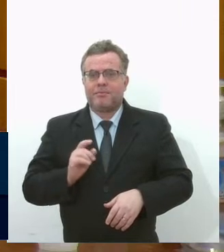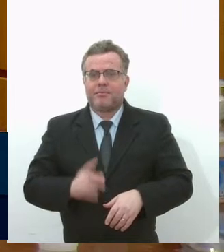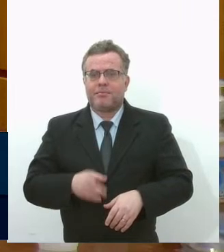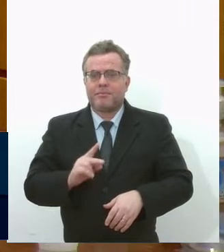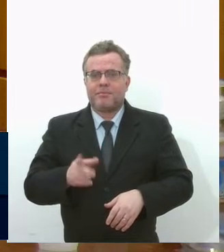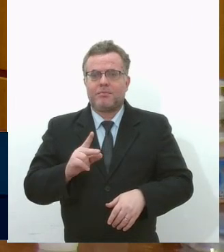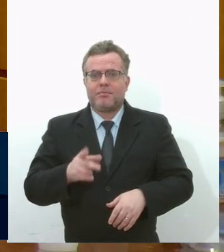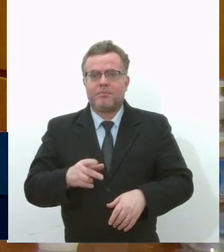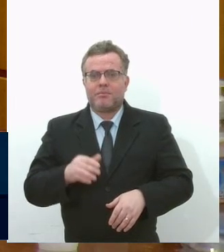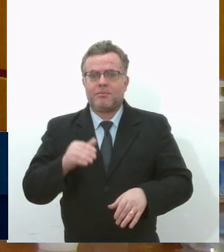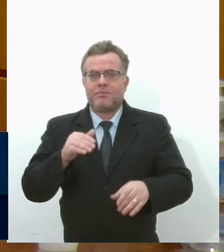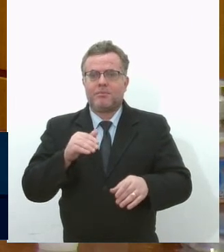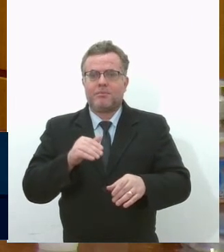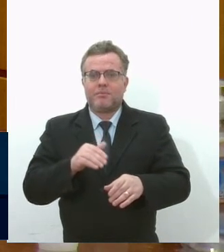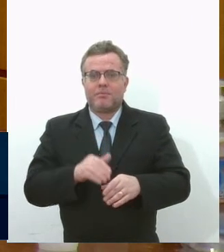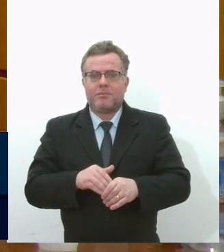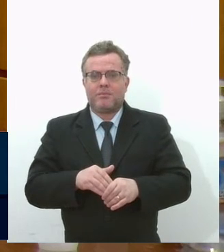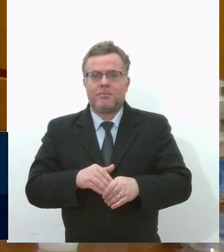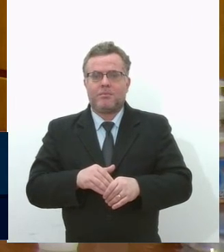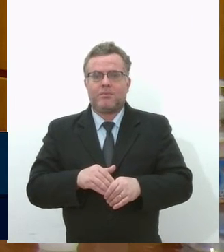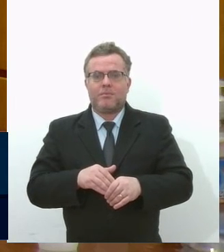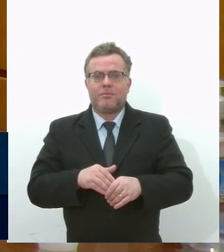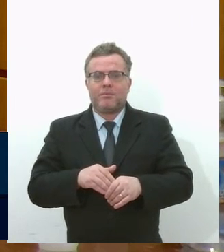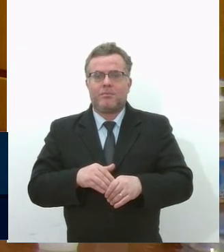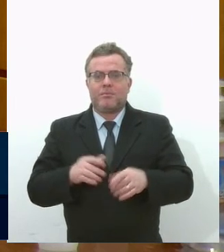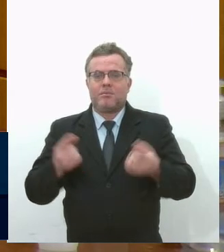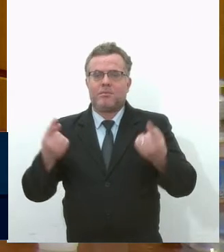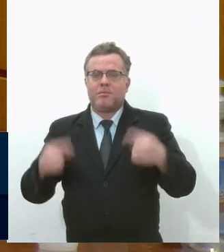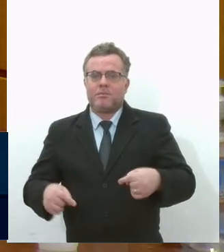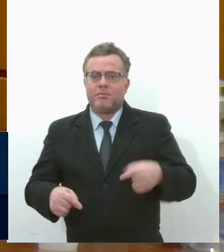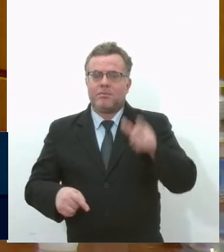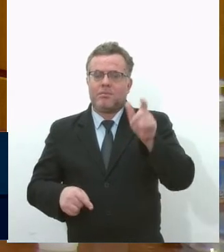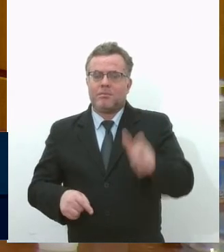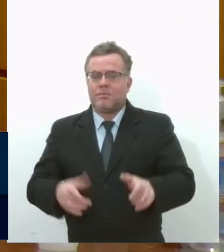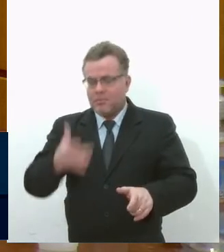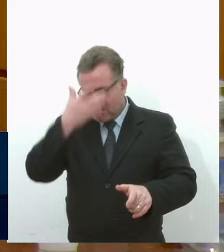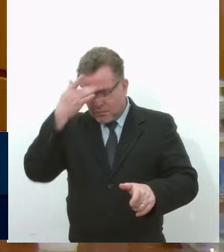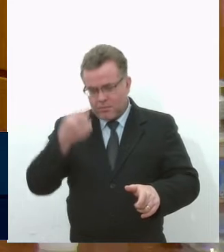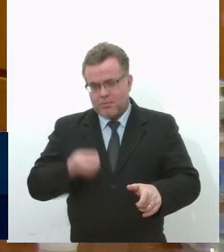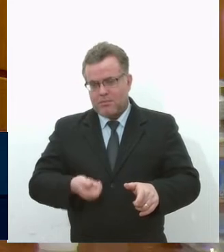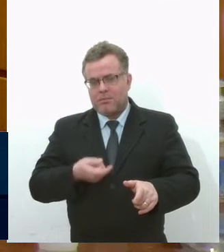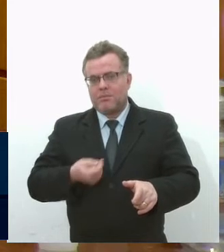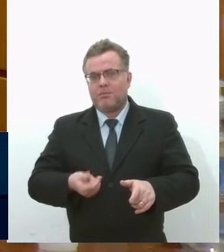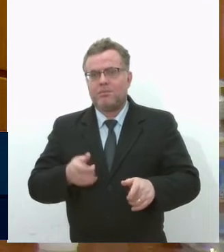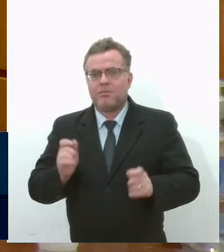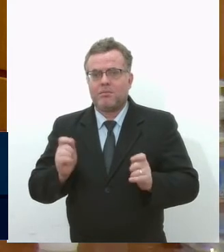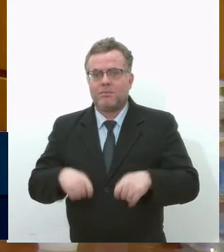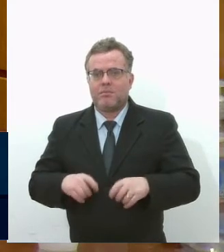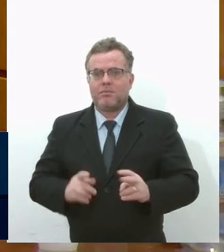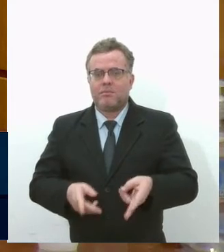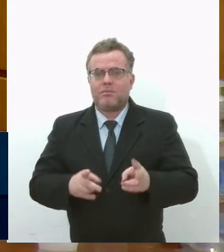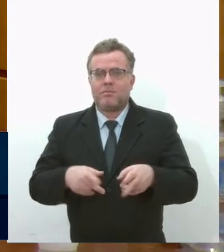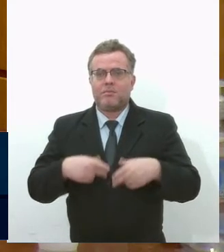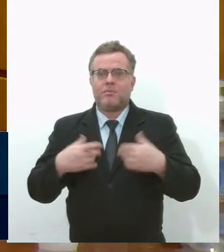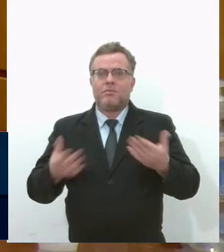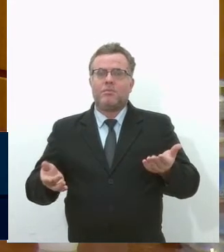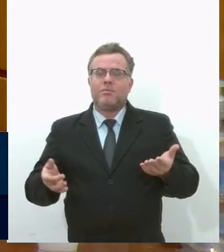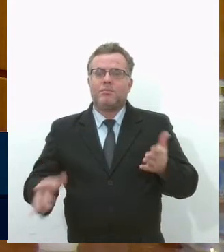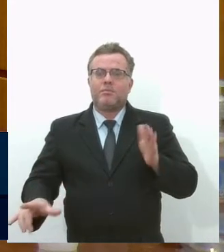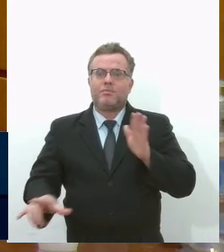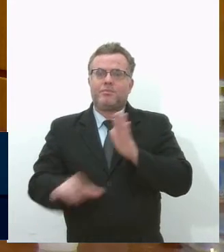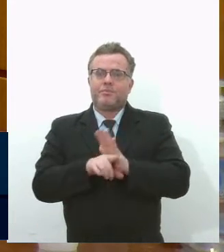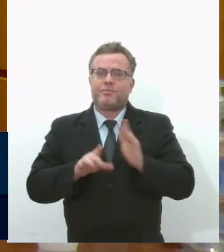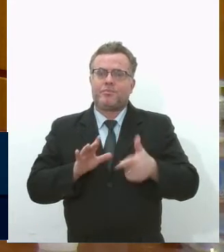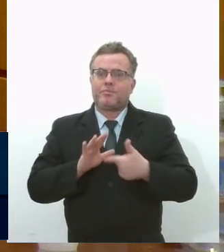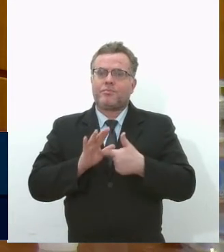contra o contribuinte. e a legislação federal que diz que isso